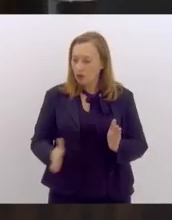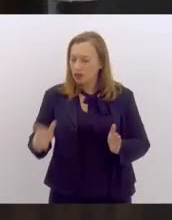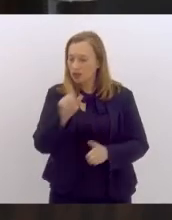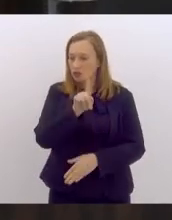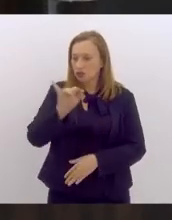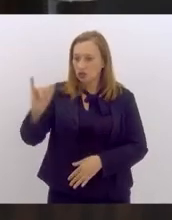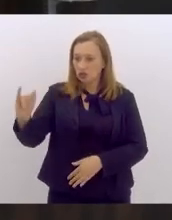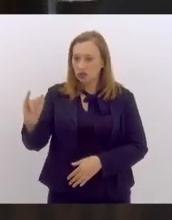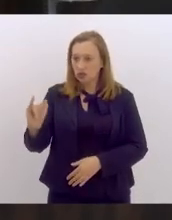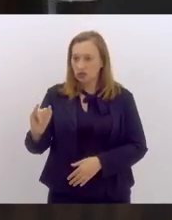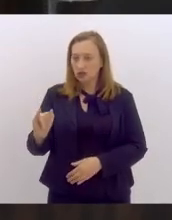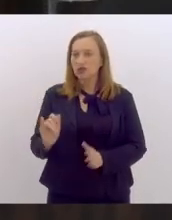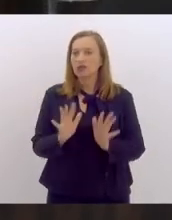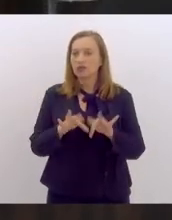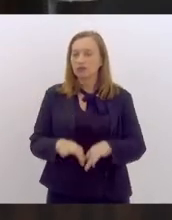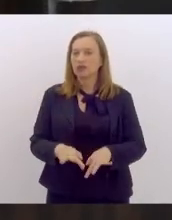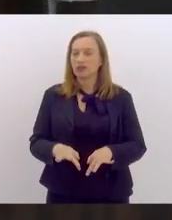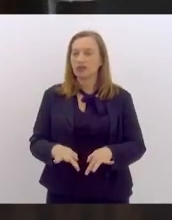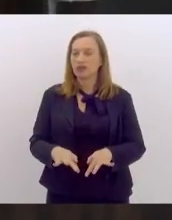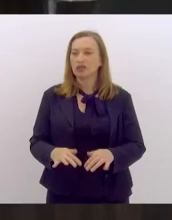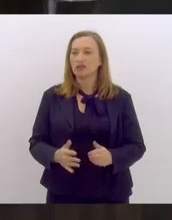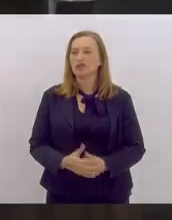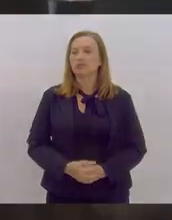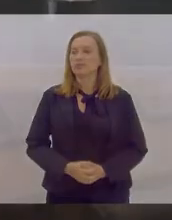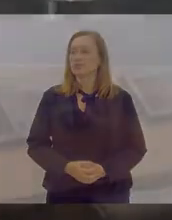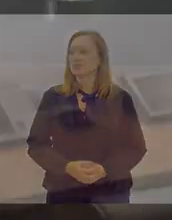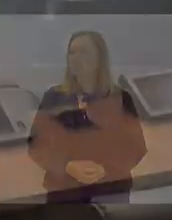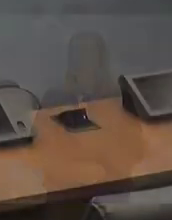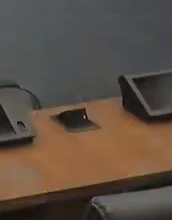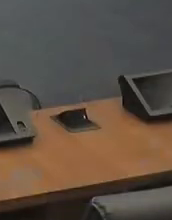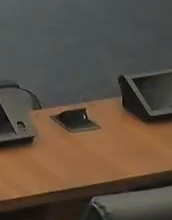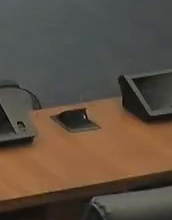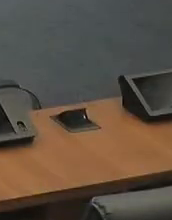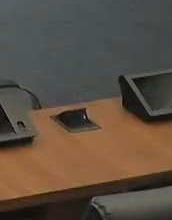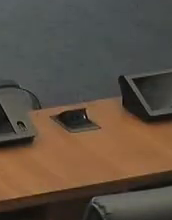com a ordem do dia está suspensa a sessão